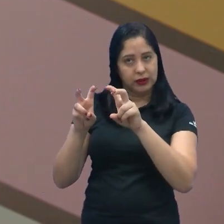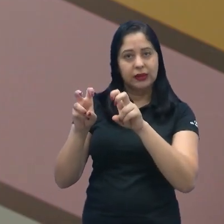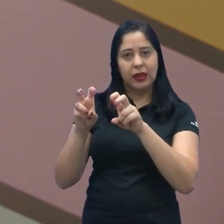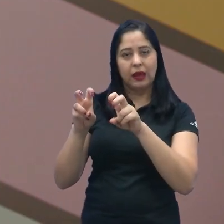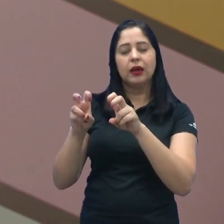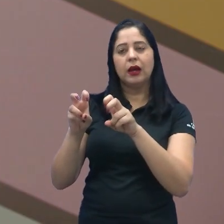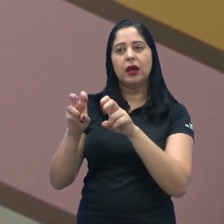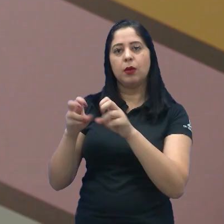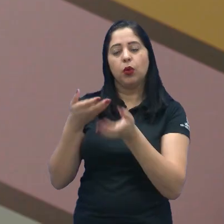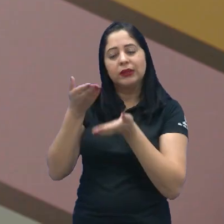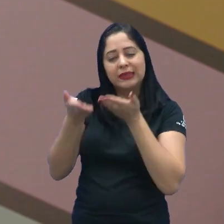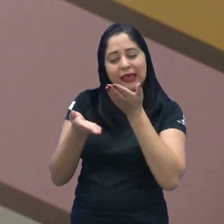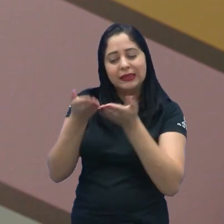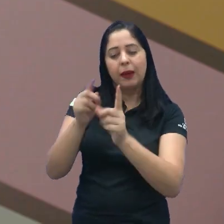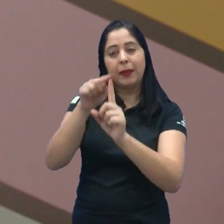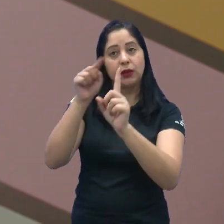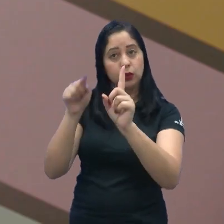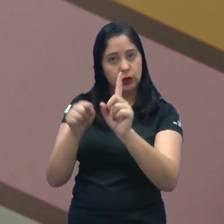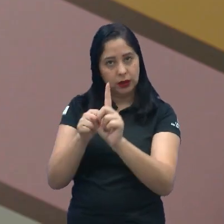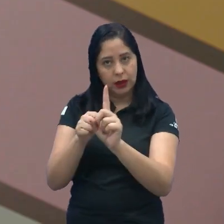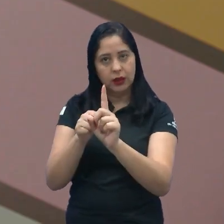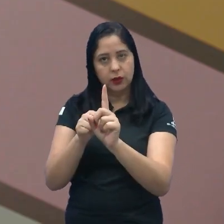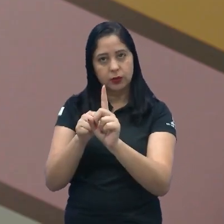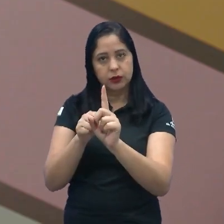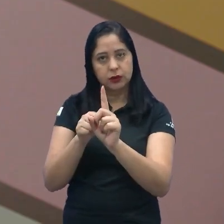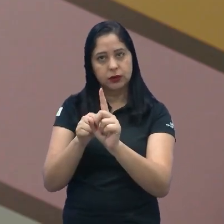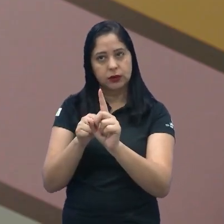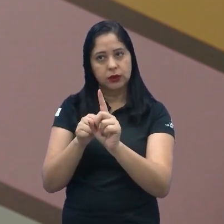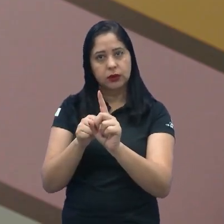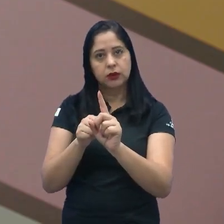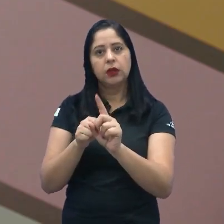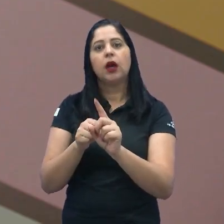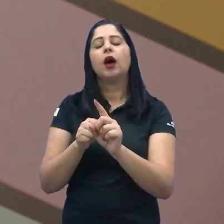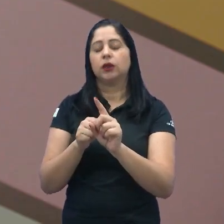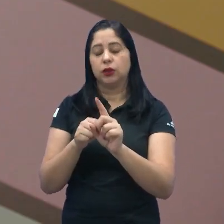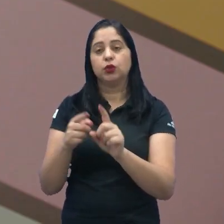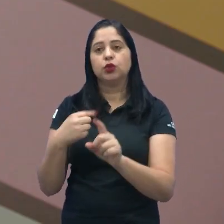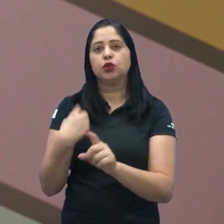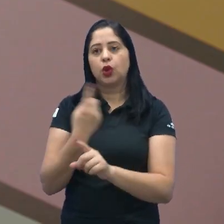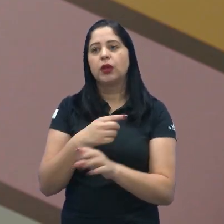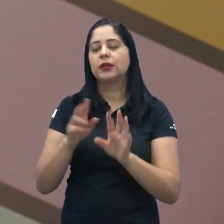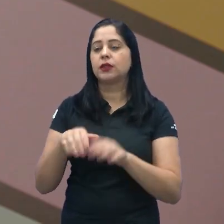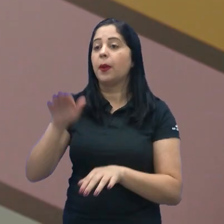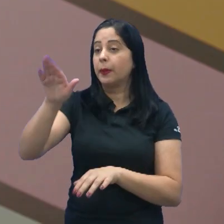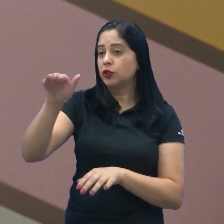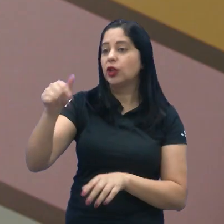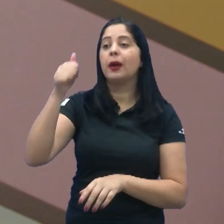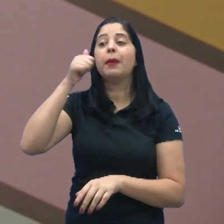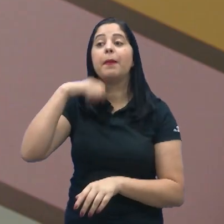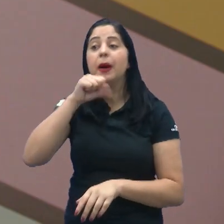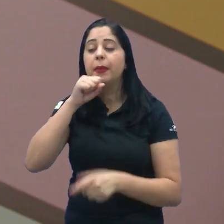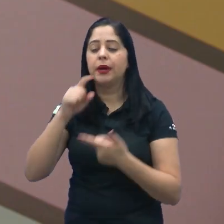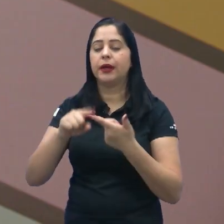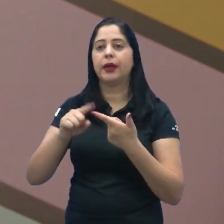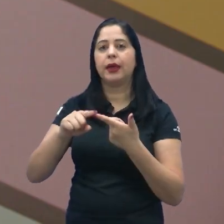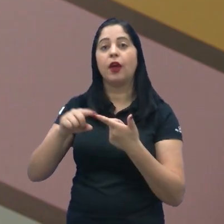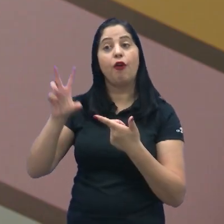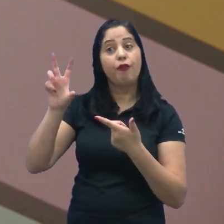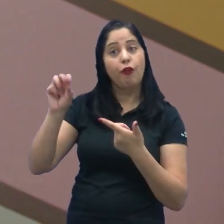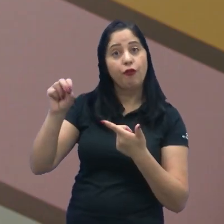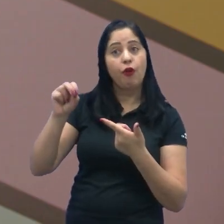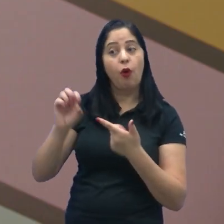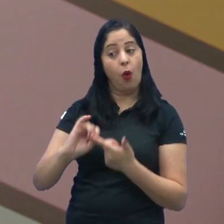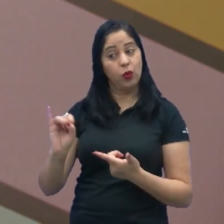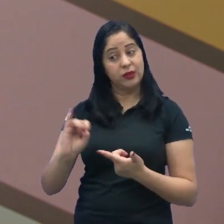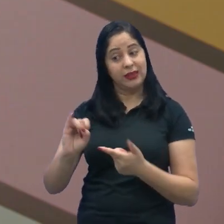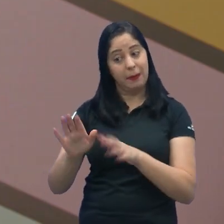também da família, né? Então, a gente procura trazer em alguns casos o pai, né, a avó, os irmãos